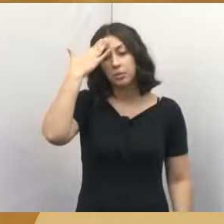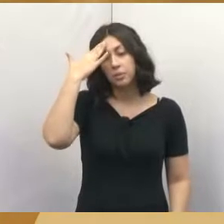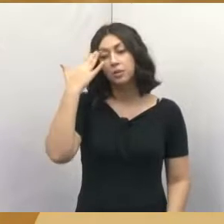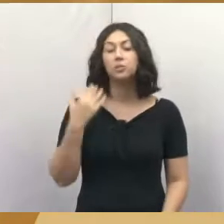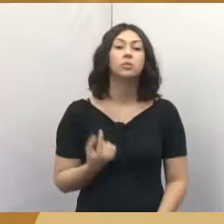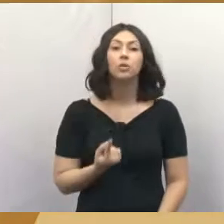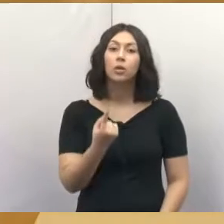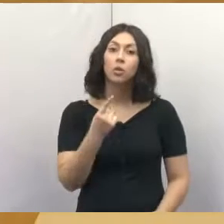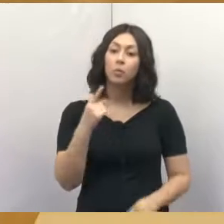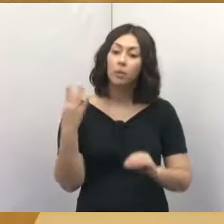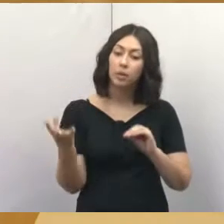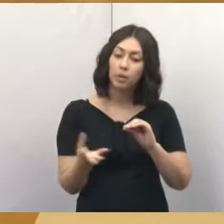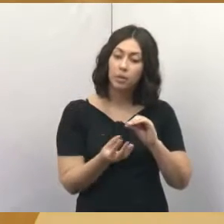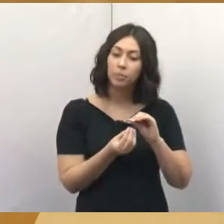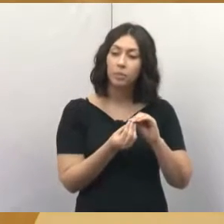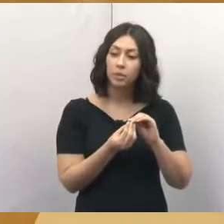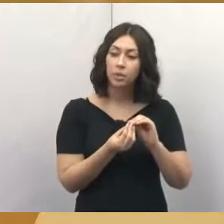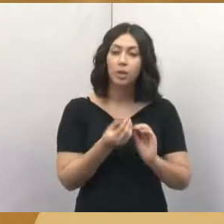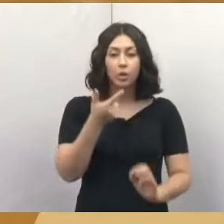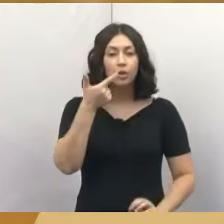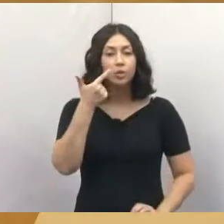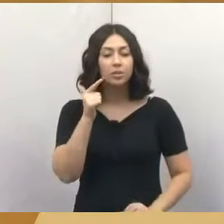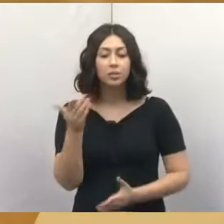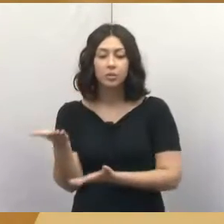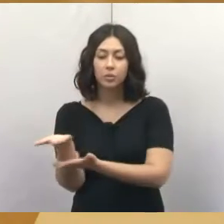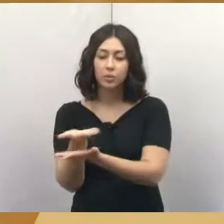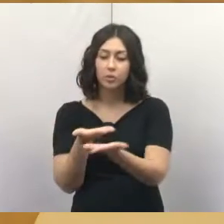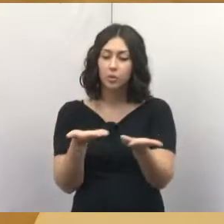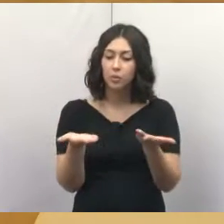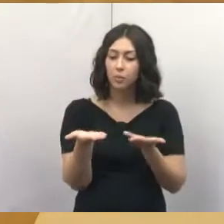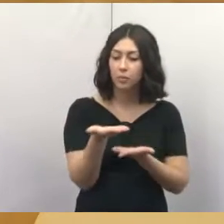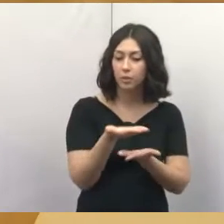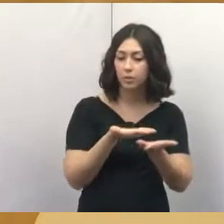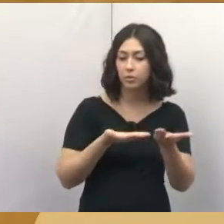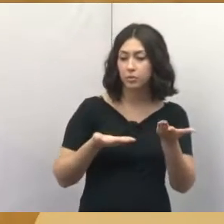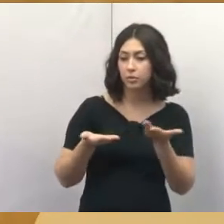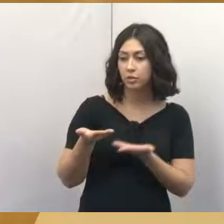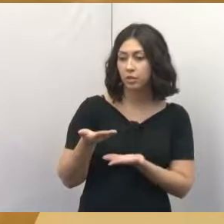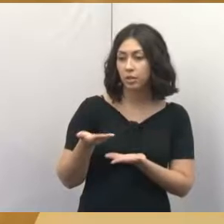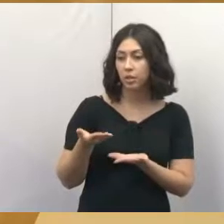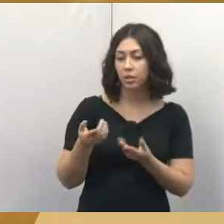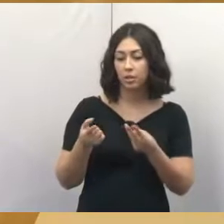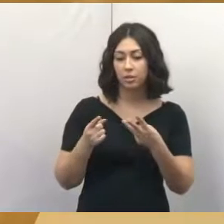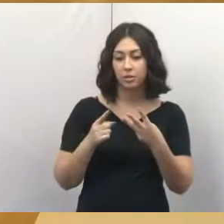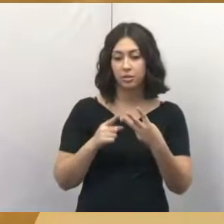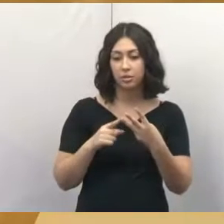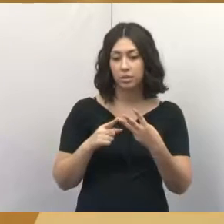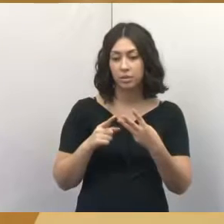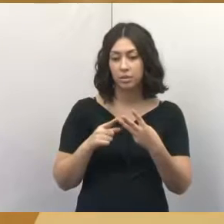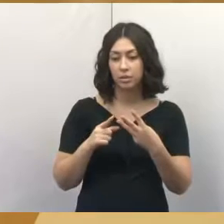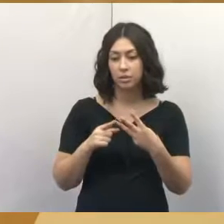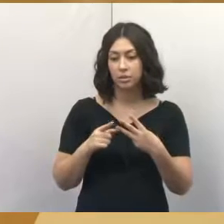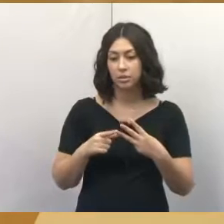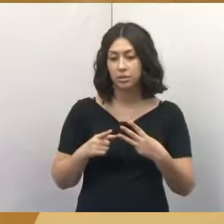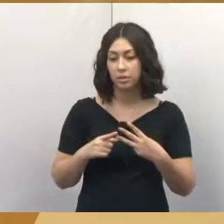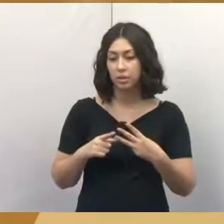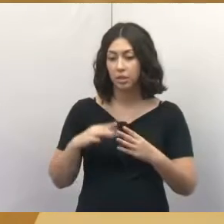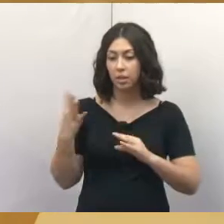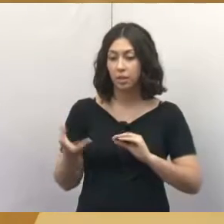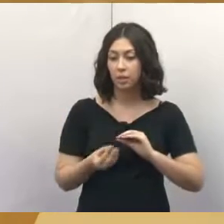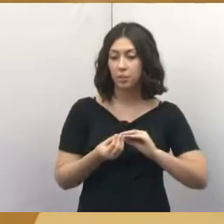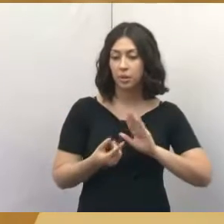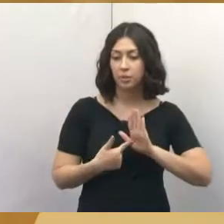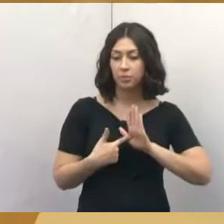das emendas nós conseguimos compartilhar com todos os vereadores e a terceira emenda que será apresentada,